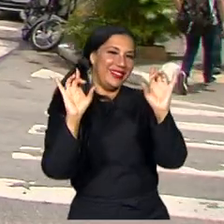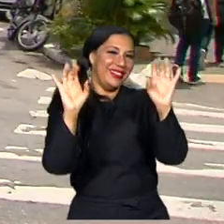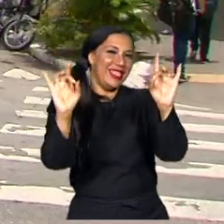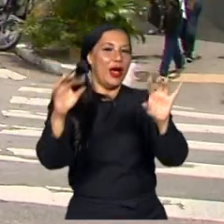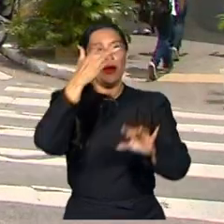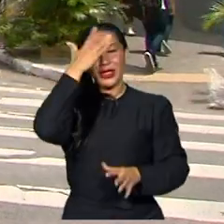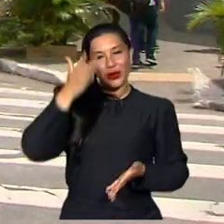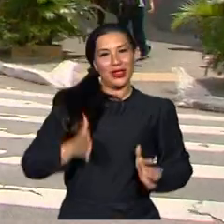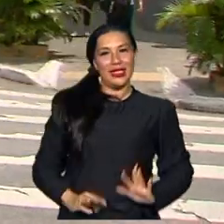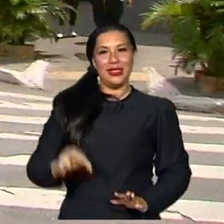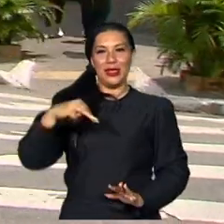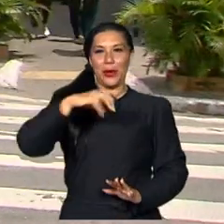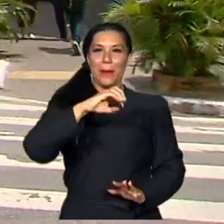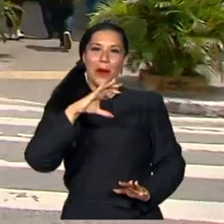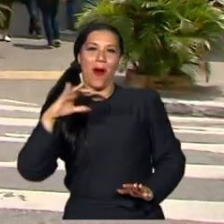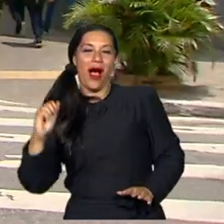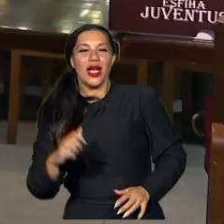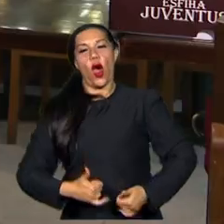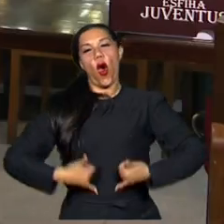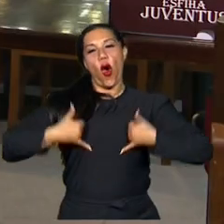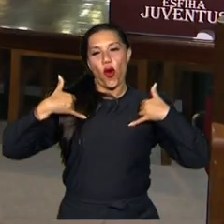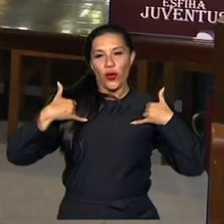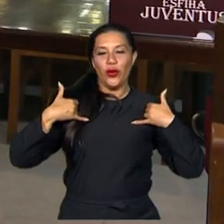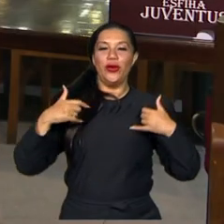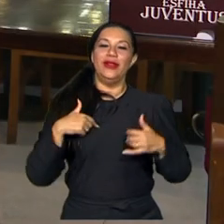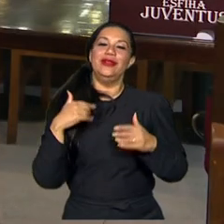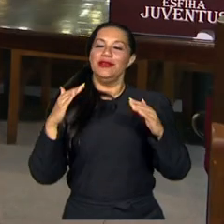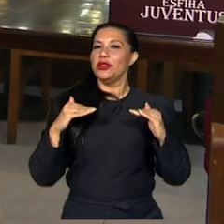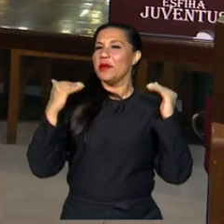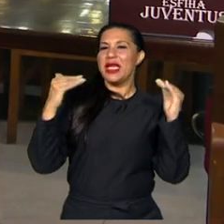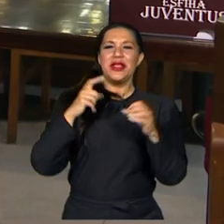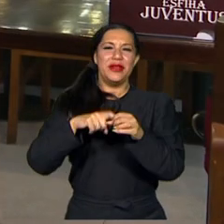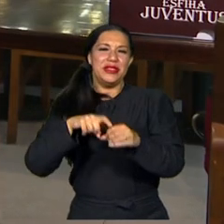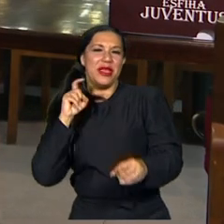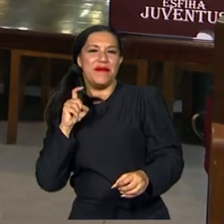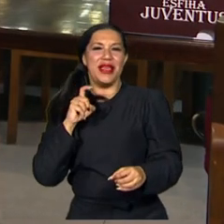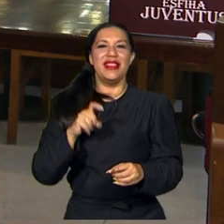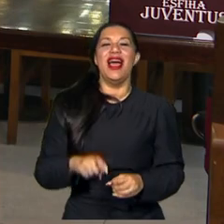moquense tem orgulho de ser o que é. Soberano, independente,